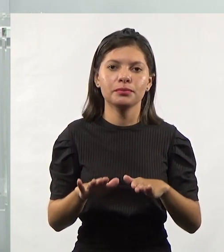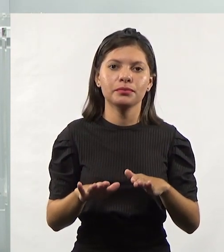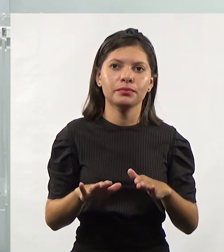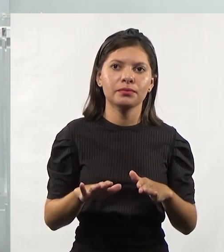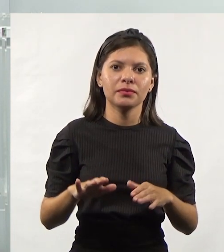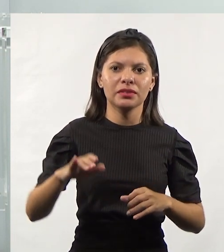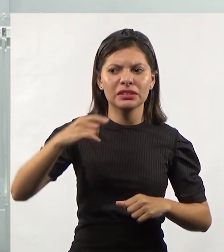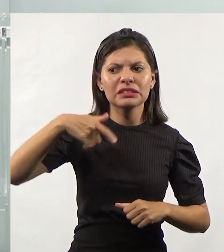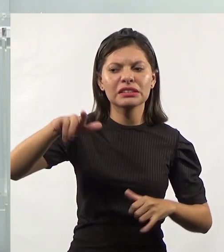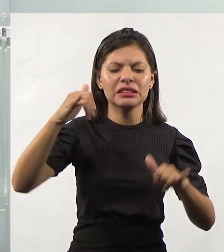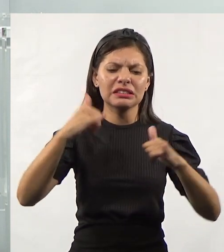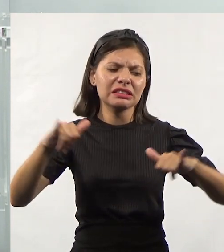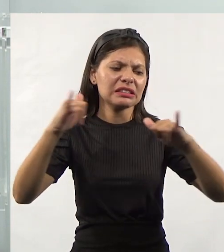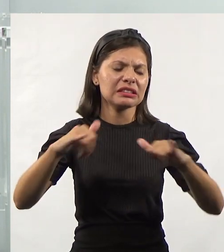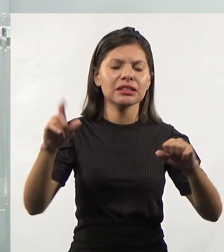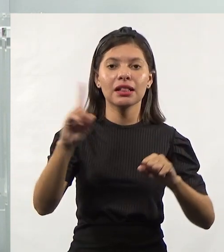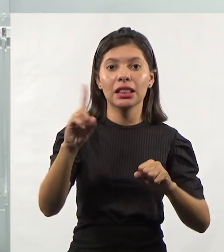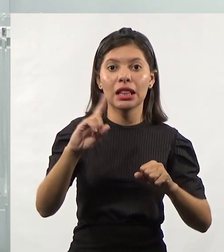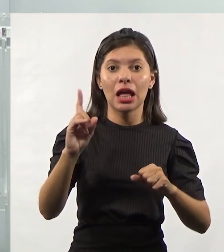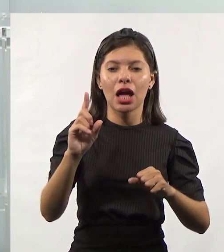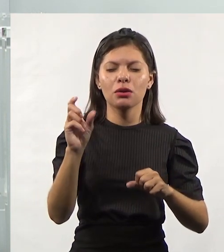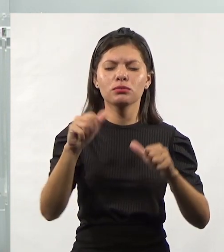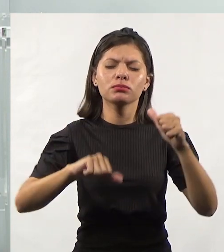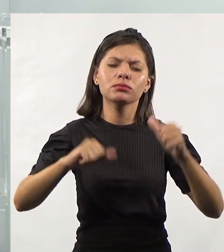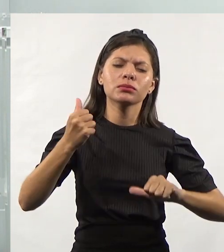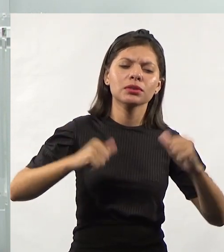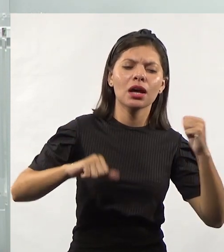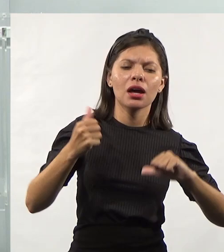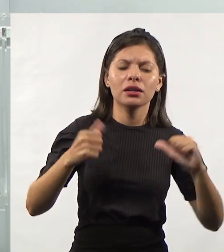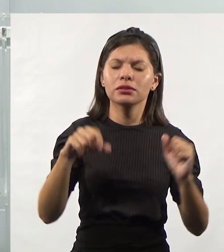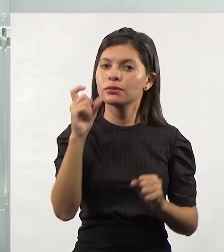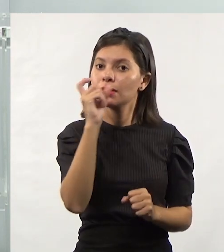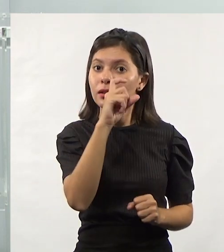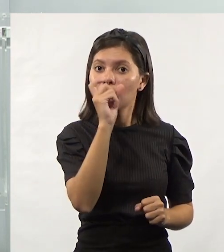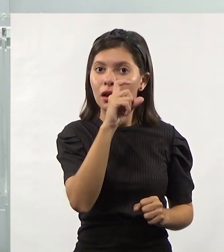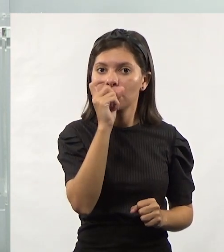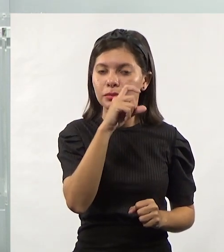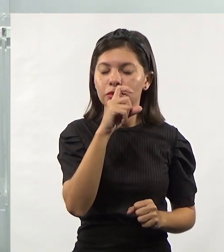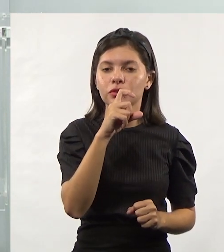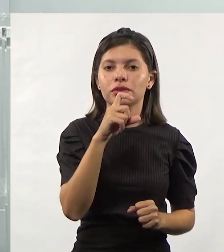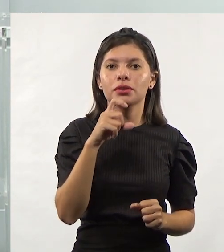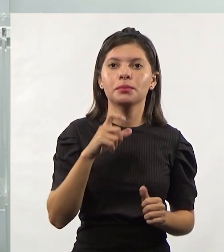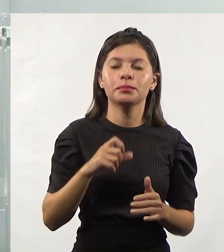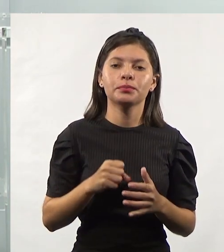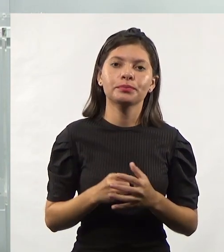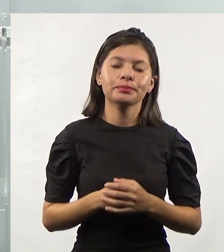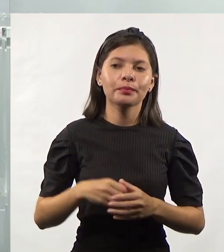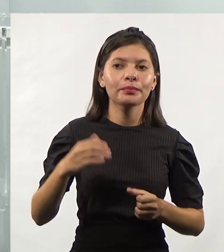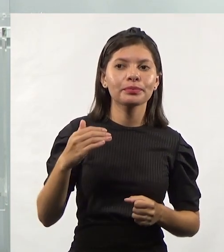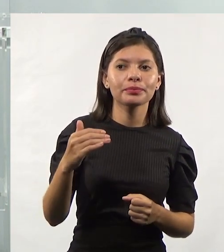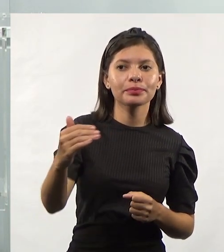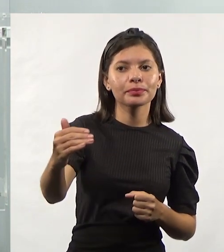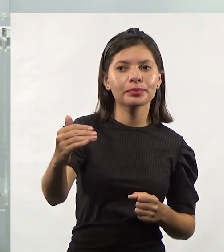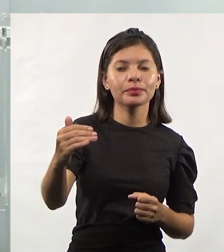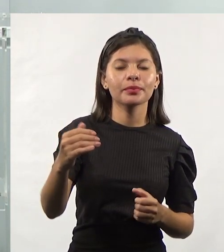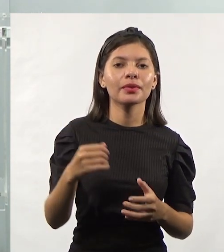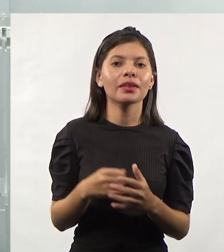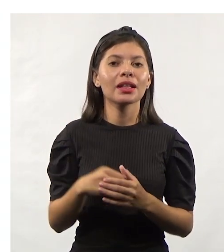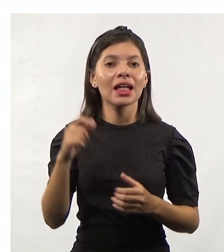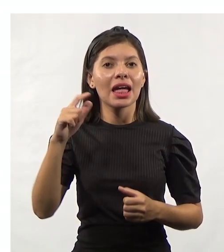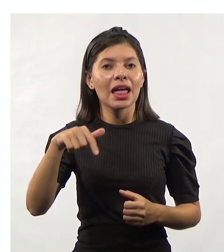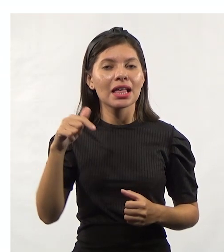verdade mesmo, antes de sair acreditando em tudo que a gente vê, não é? Então, vamos em